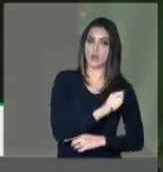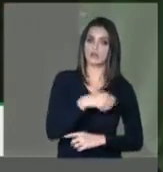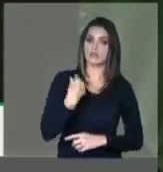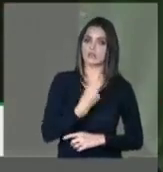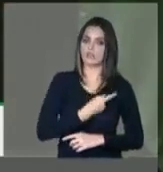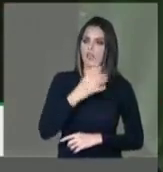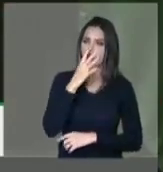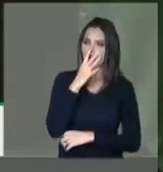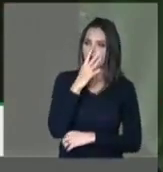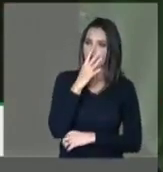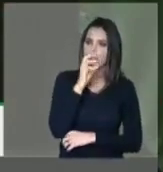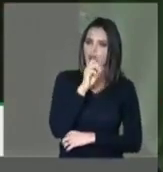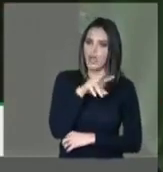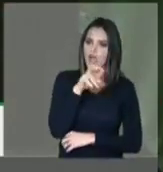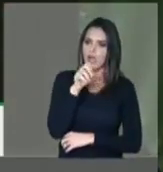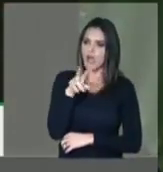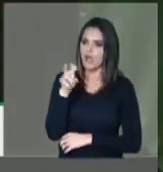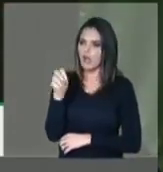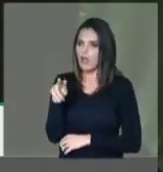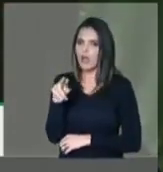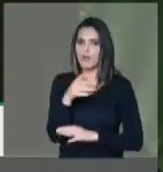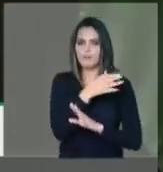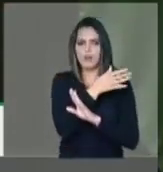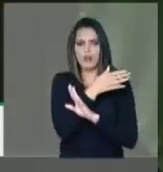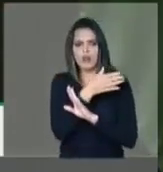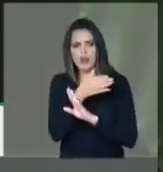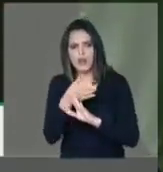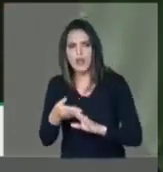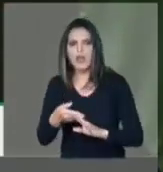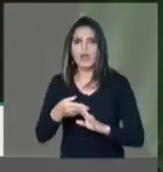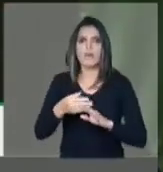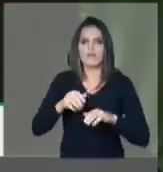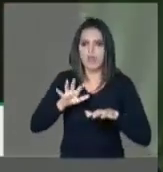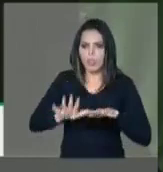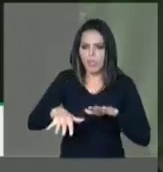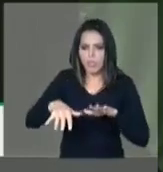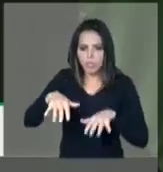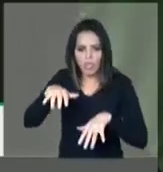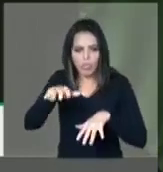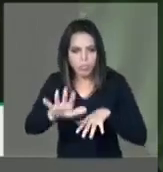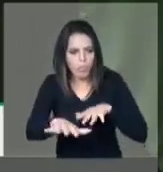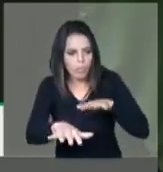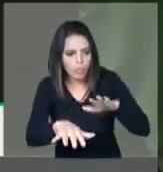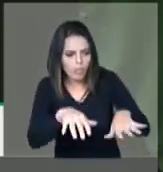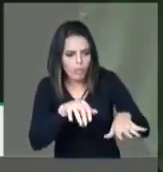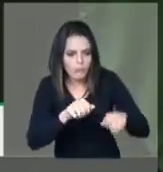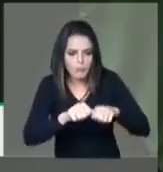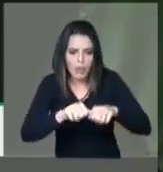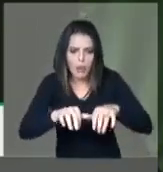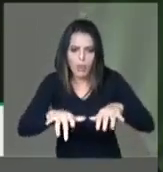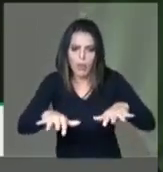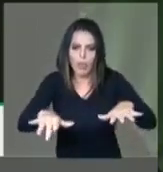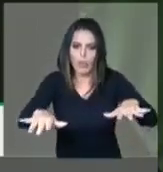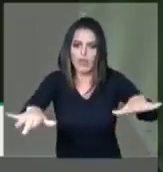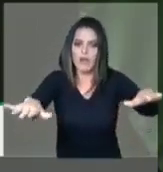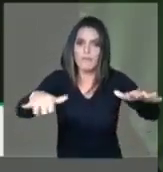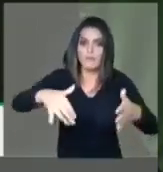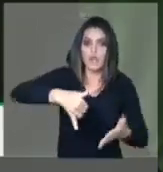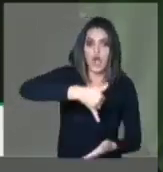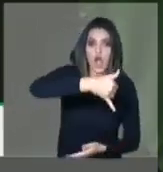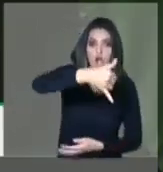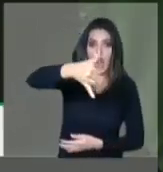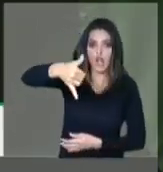do Nordeste, com muita preocupação, manchas de óleo que foram se ampliando de maneira